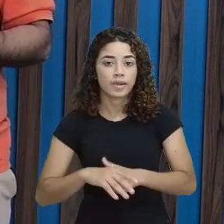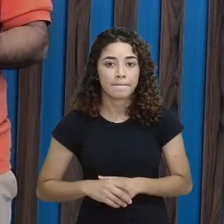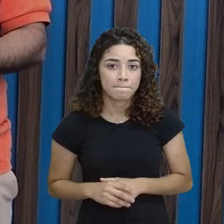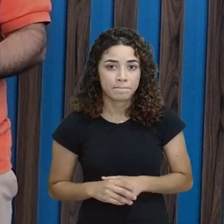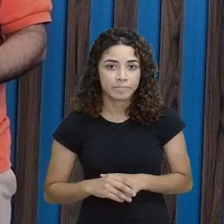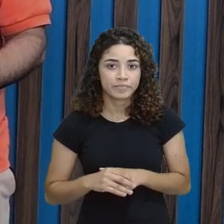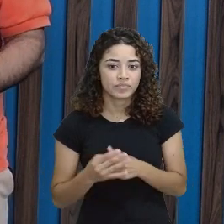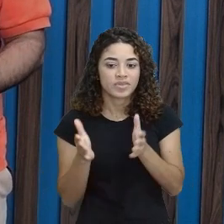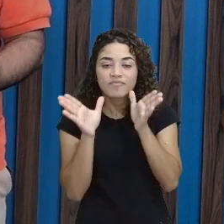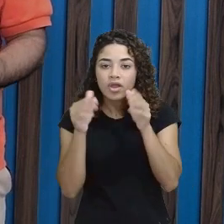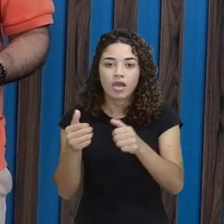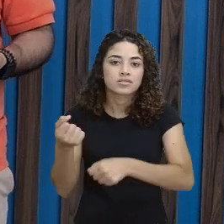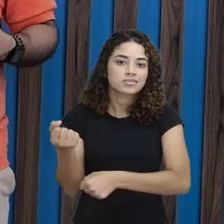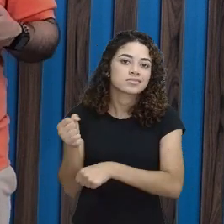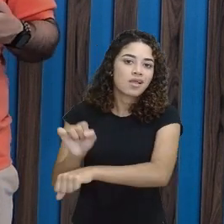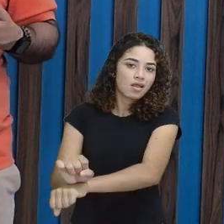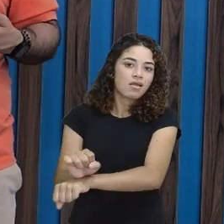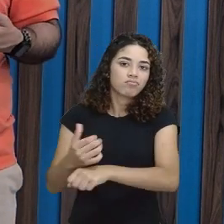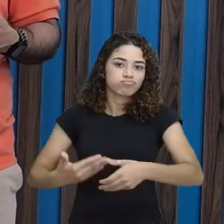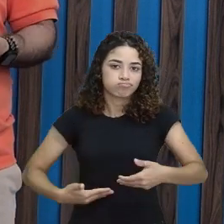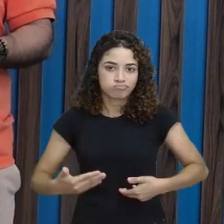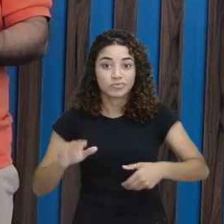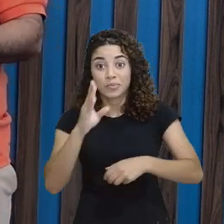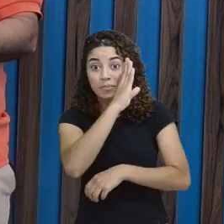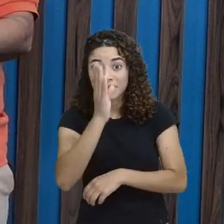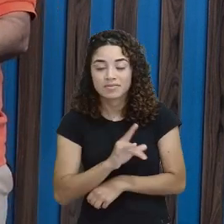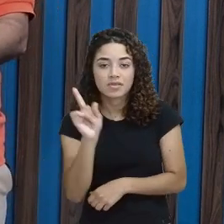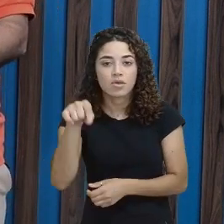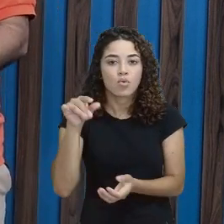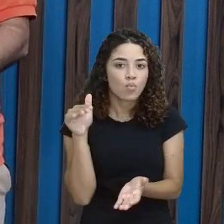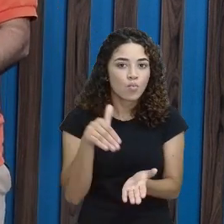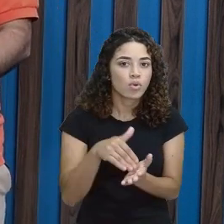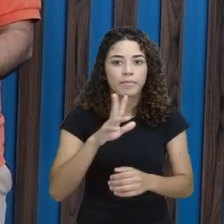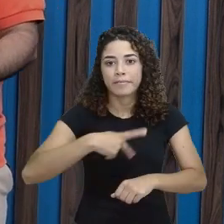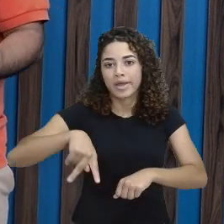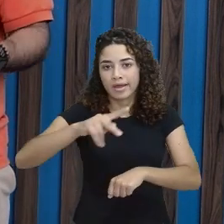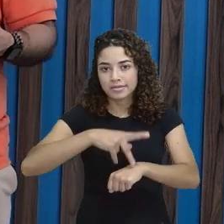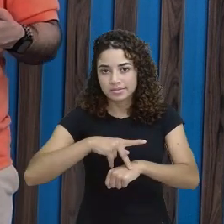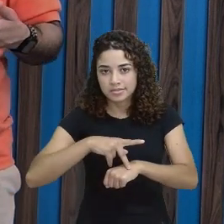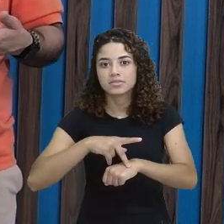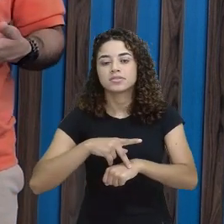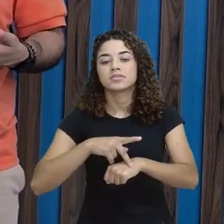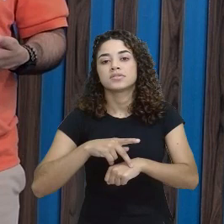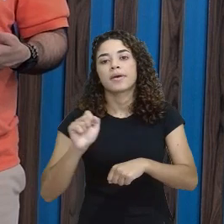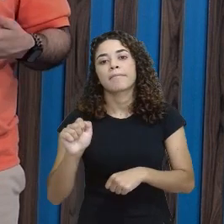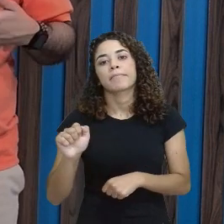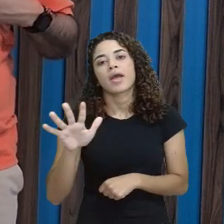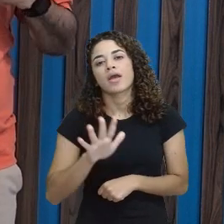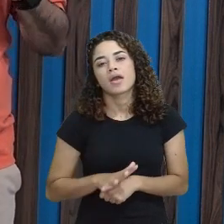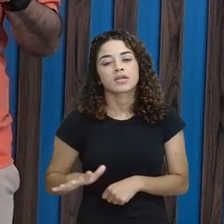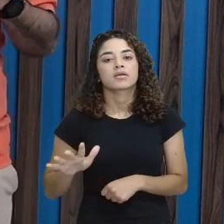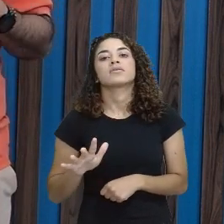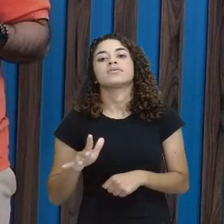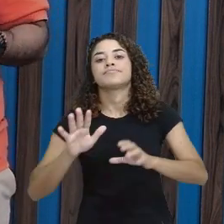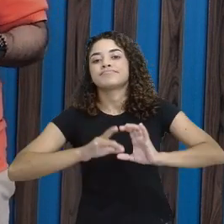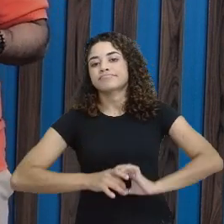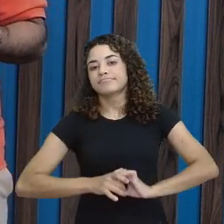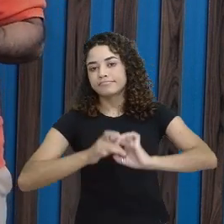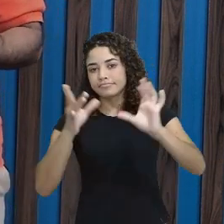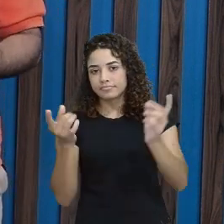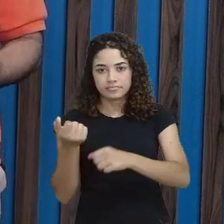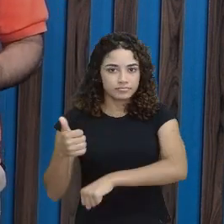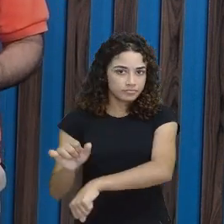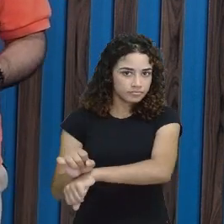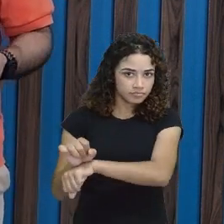da escravidão. Então, o Brasil foi o último país da América aqui a libertar